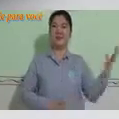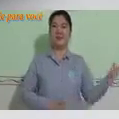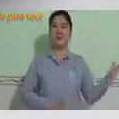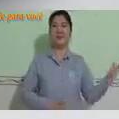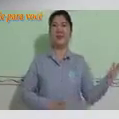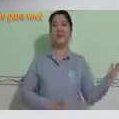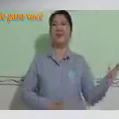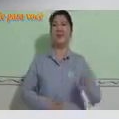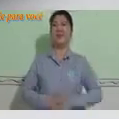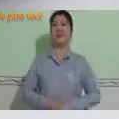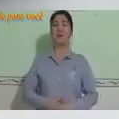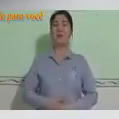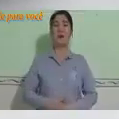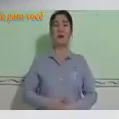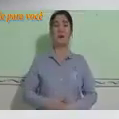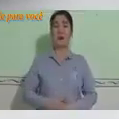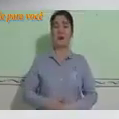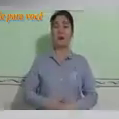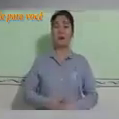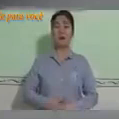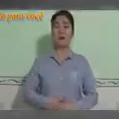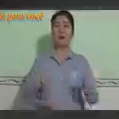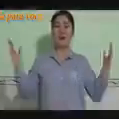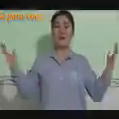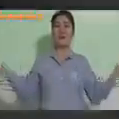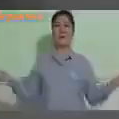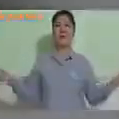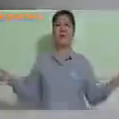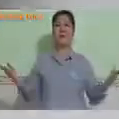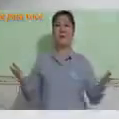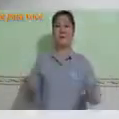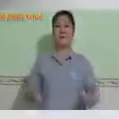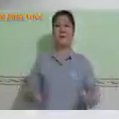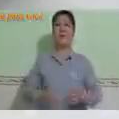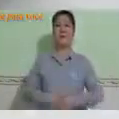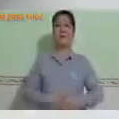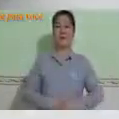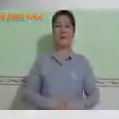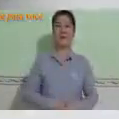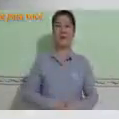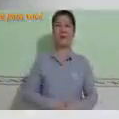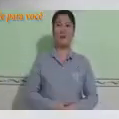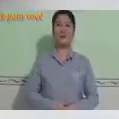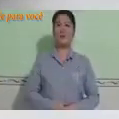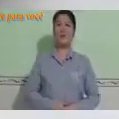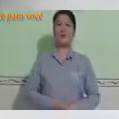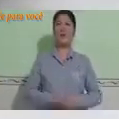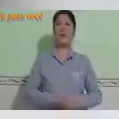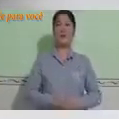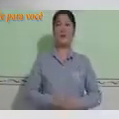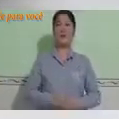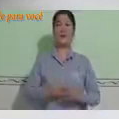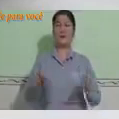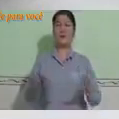a n c cedilha d e m u c o u s a n g u e n a s f e z s e q o e.